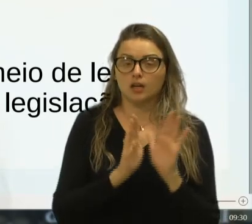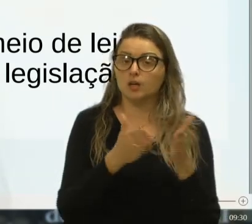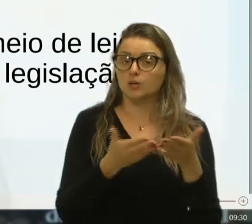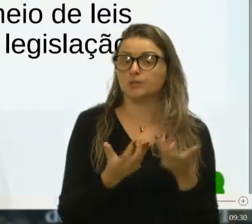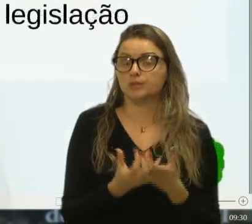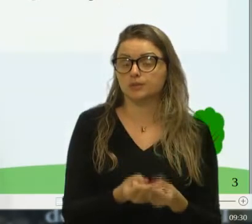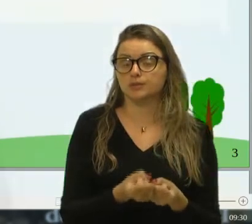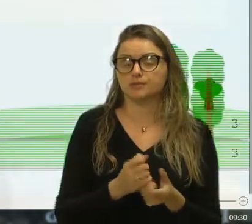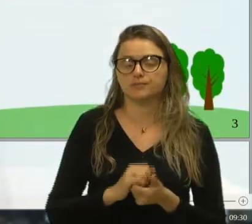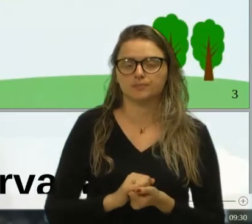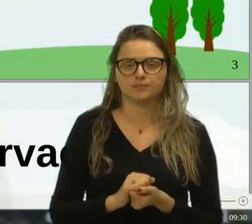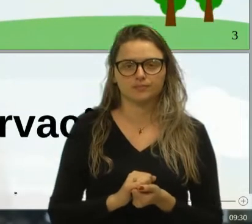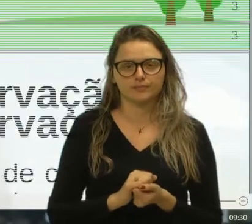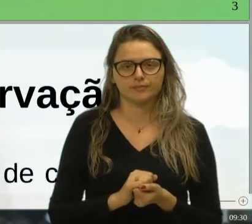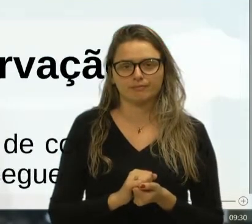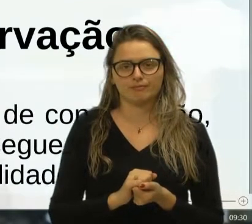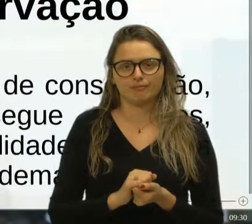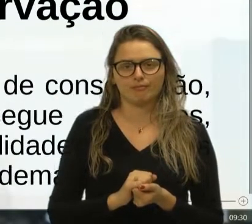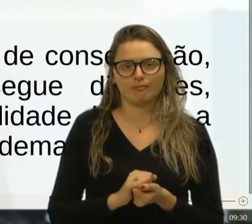passar?